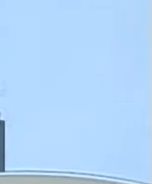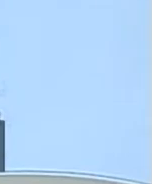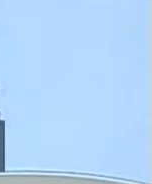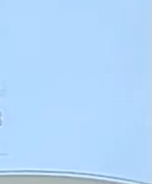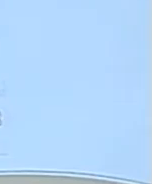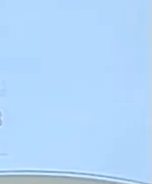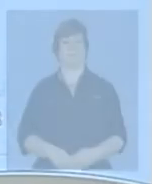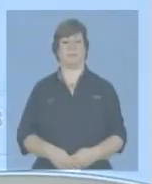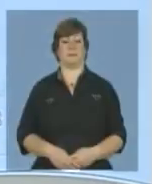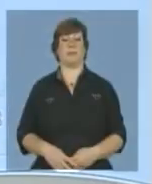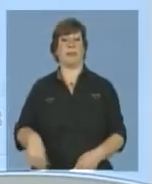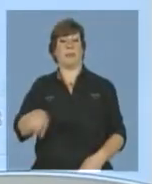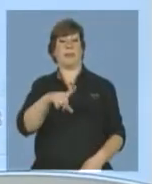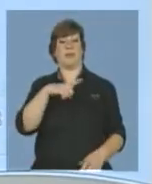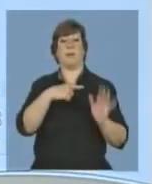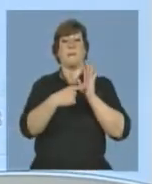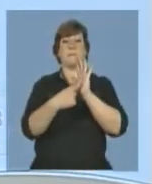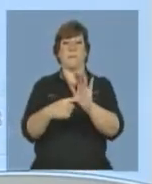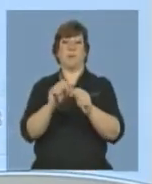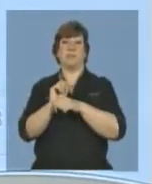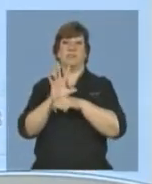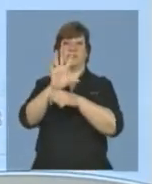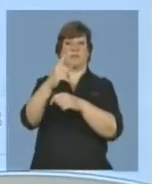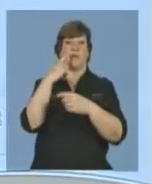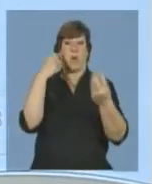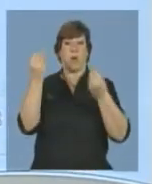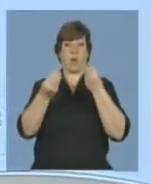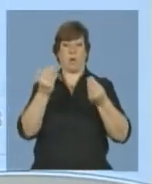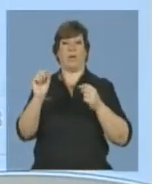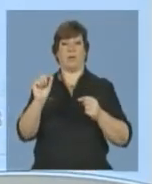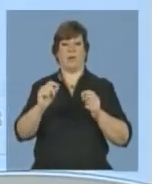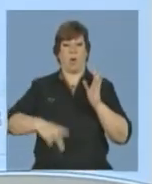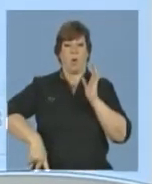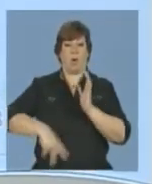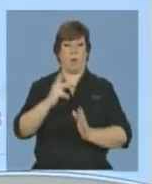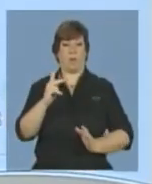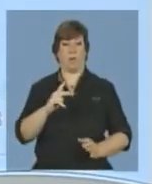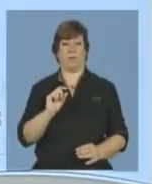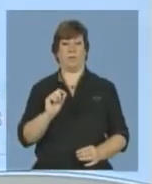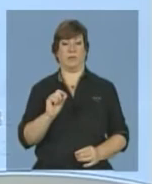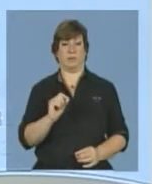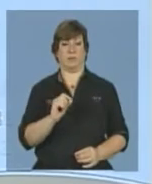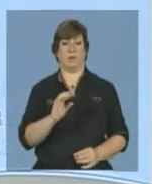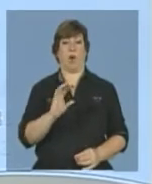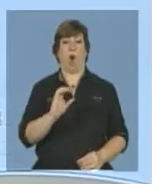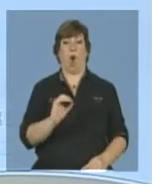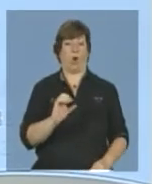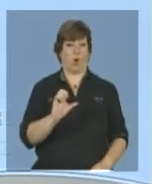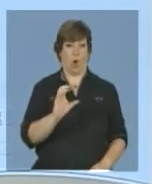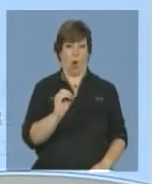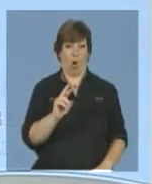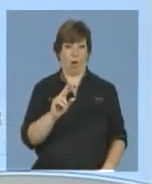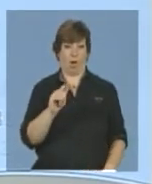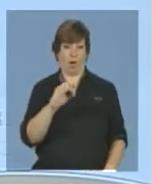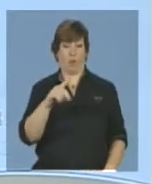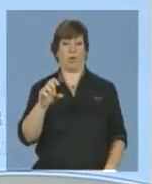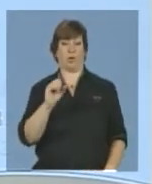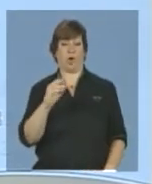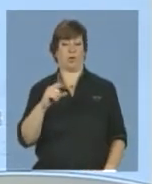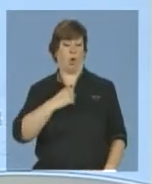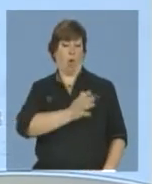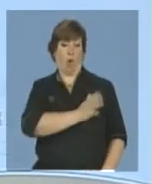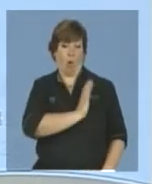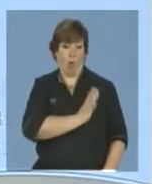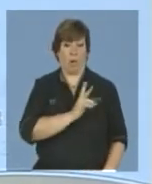Aí é só os dados, no caso de transplante de órgão sólido, não sei se é só para diferenciar, o órgão sólido são os órgãos rins,